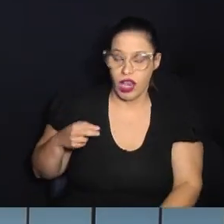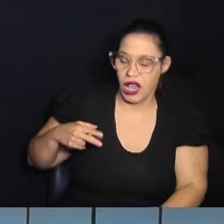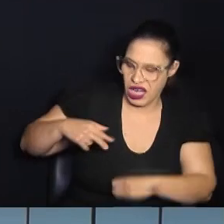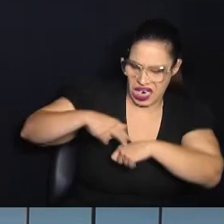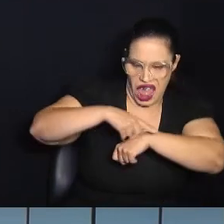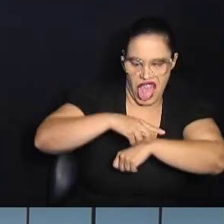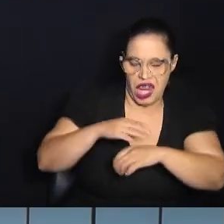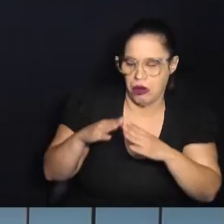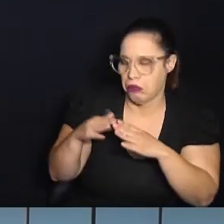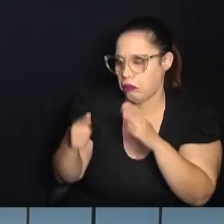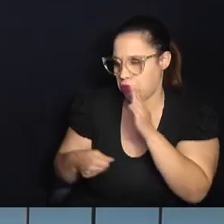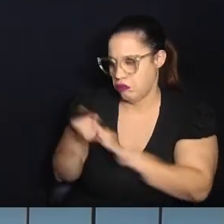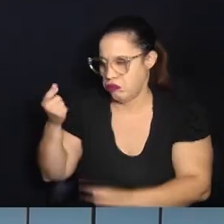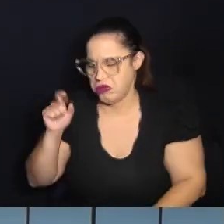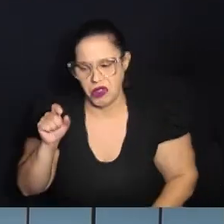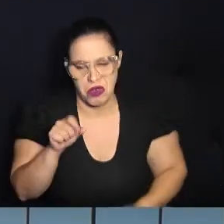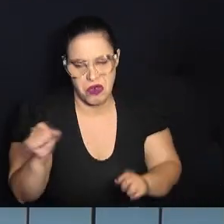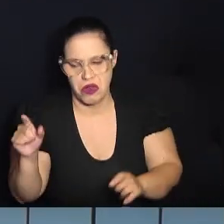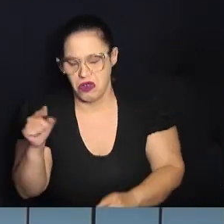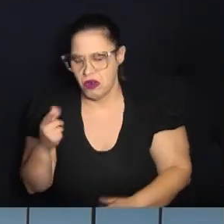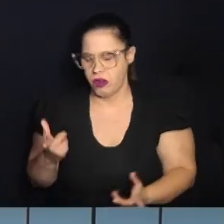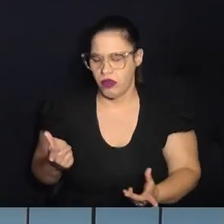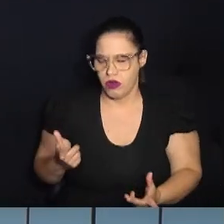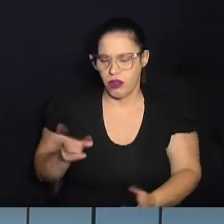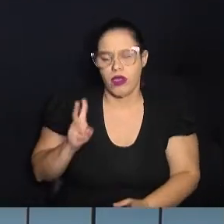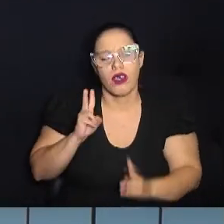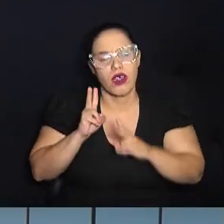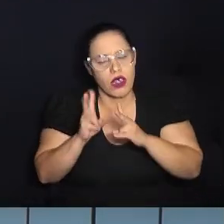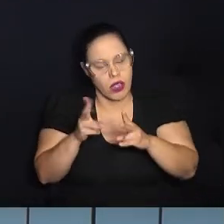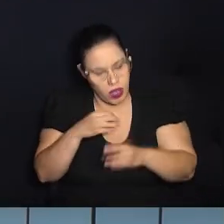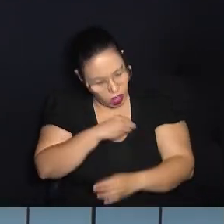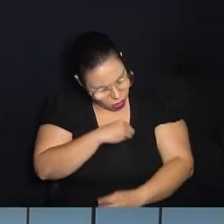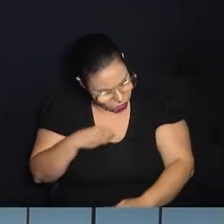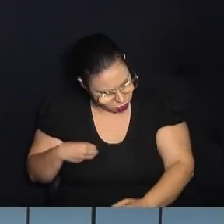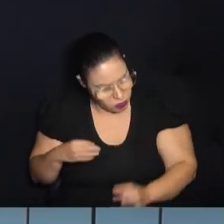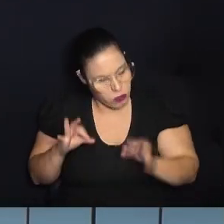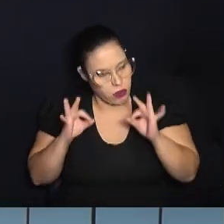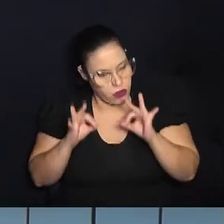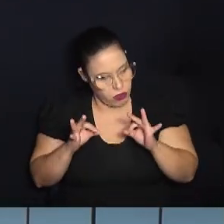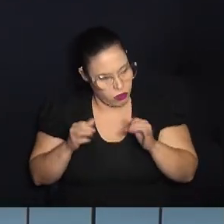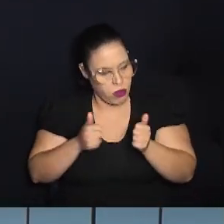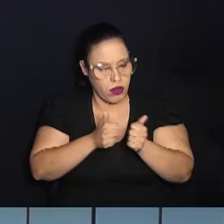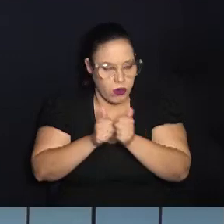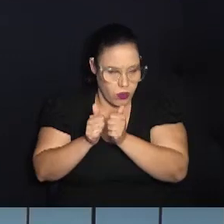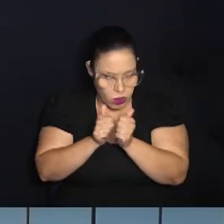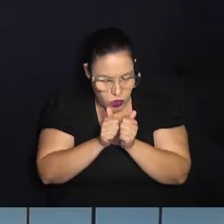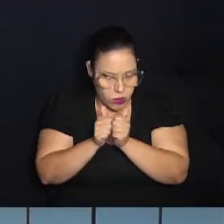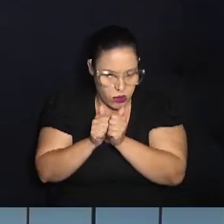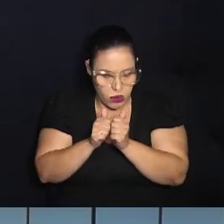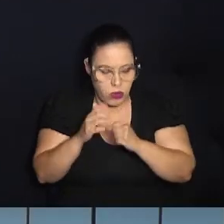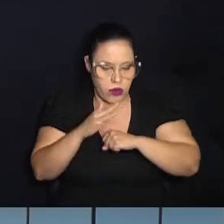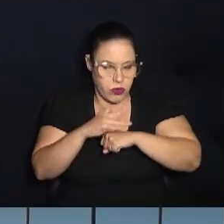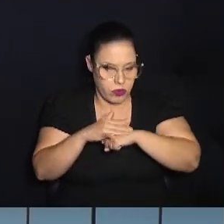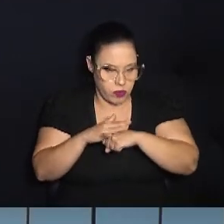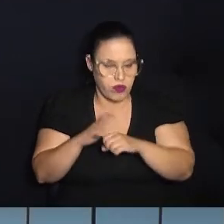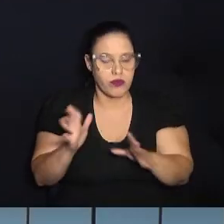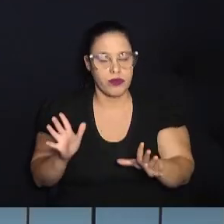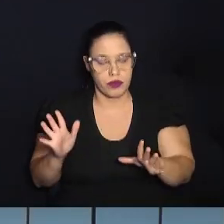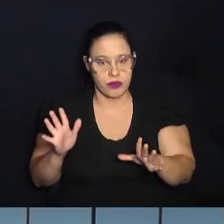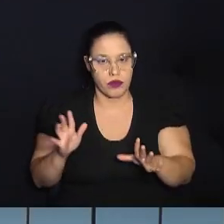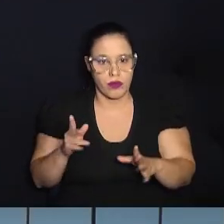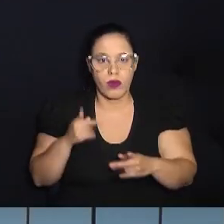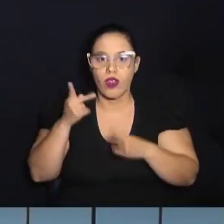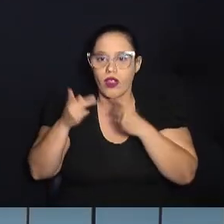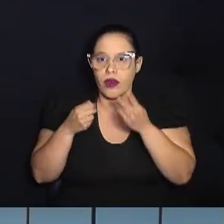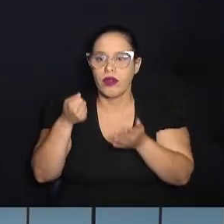é sair buscar na farmácia qualquer vitamina, sempre ter os exames em dia e acompanhando as doenças